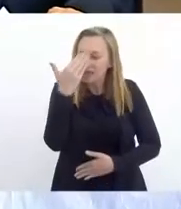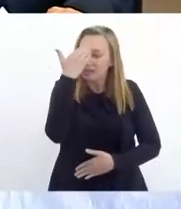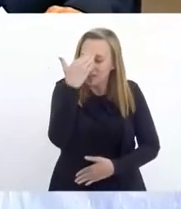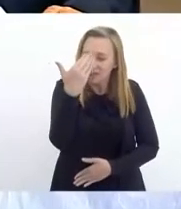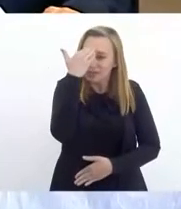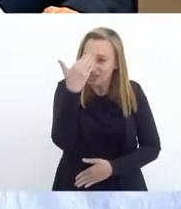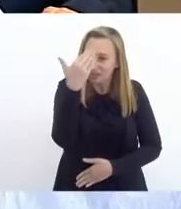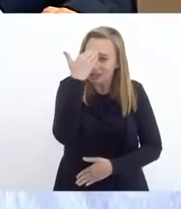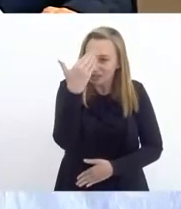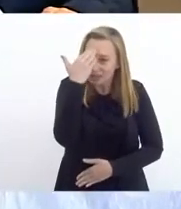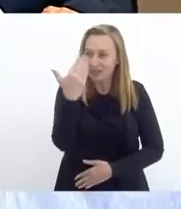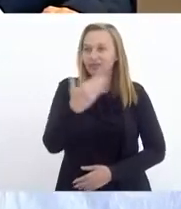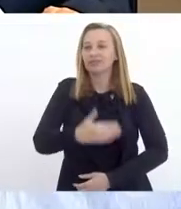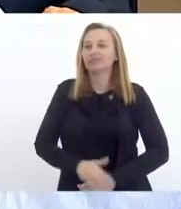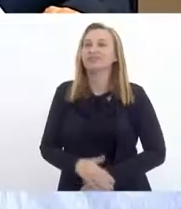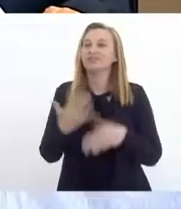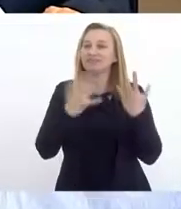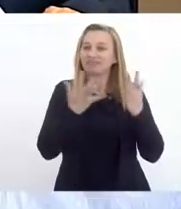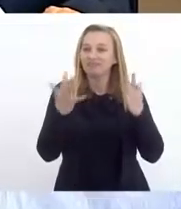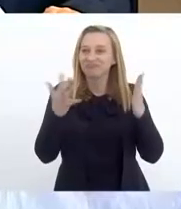muito obrigado.